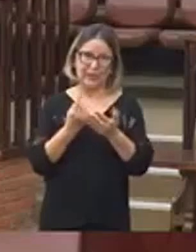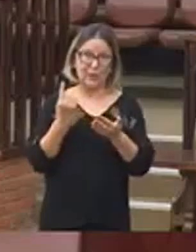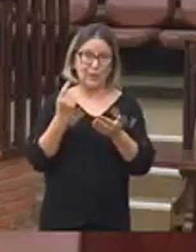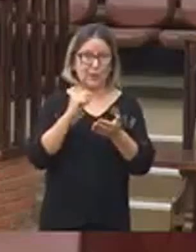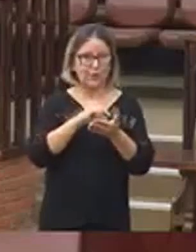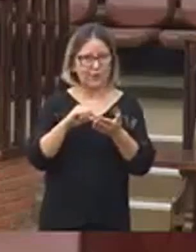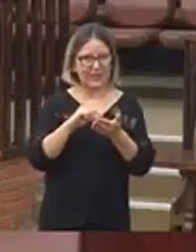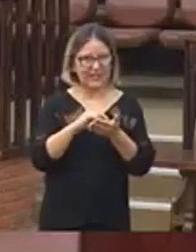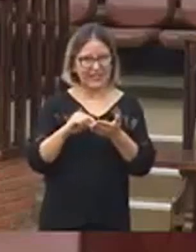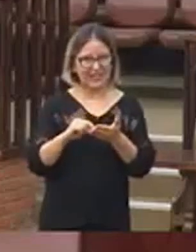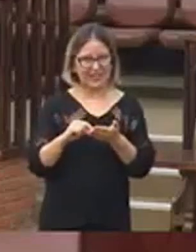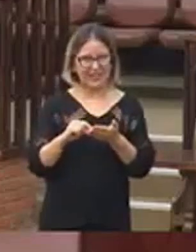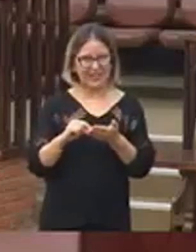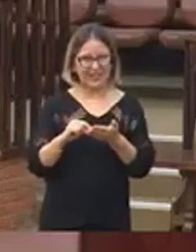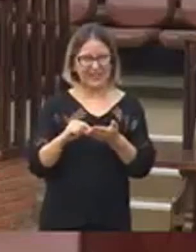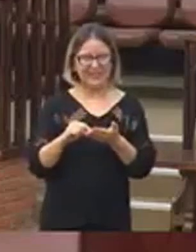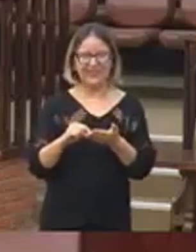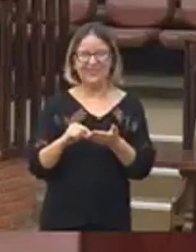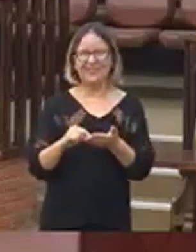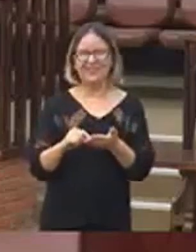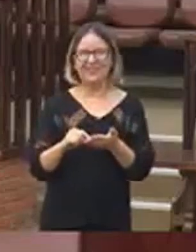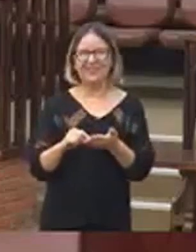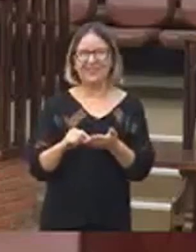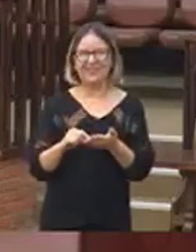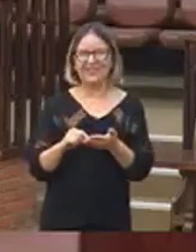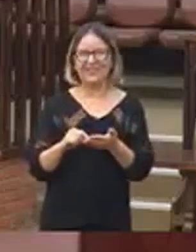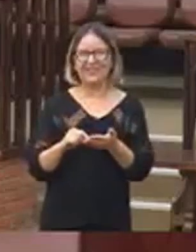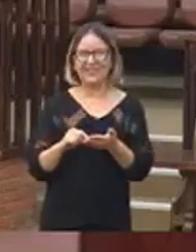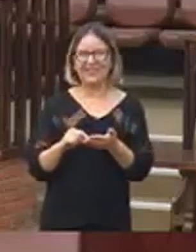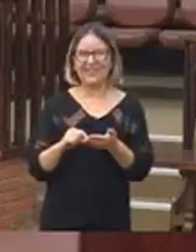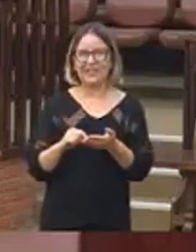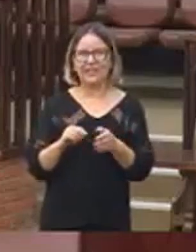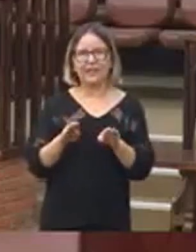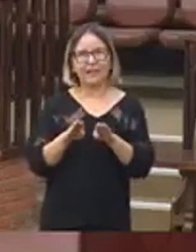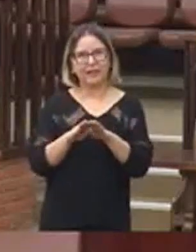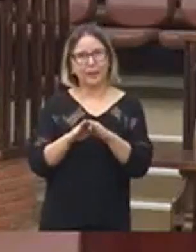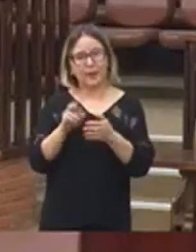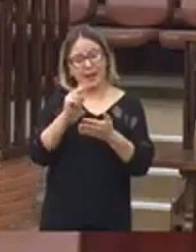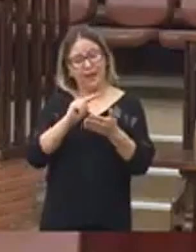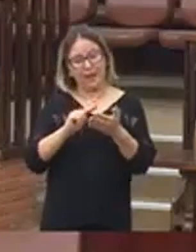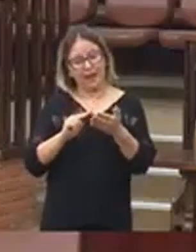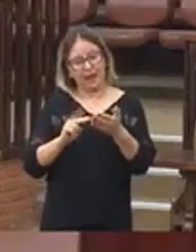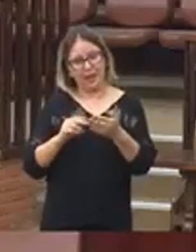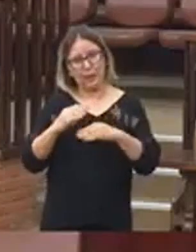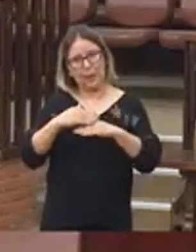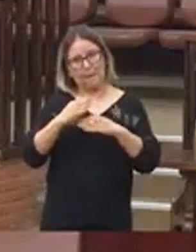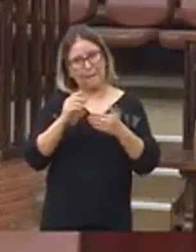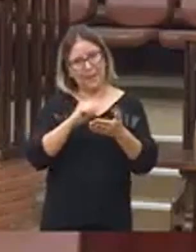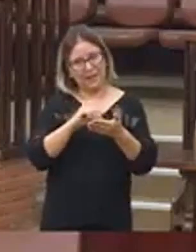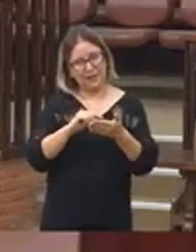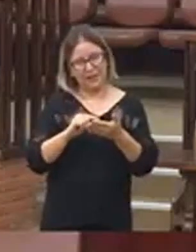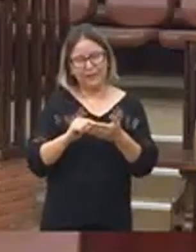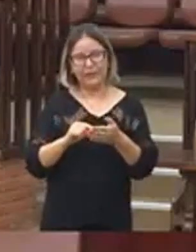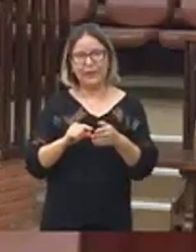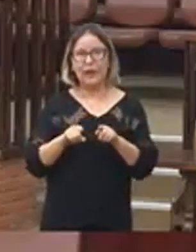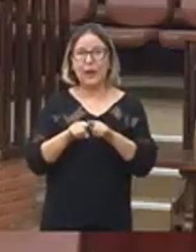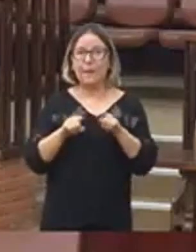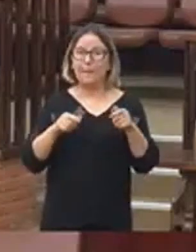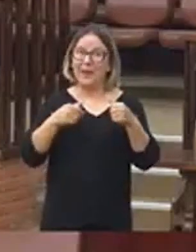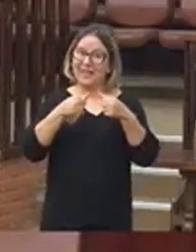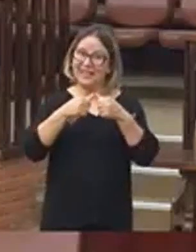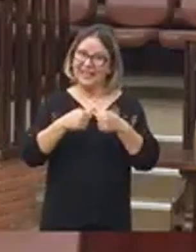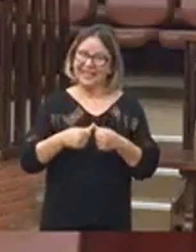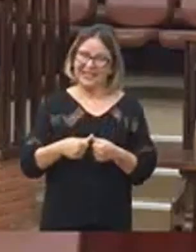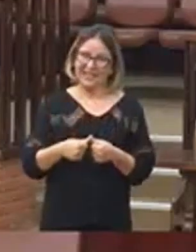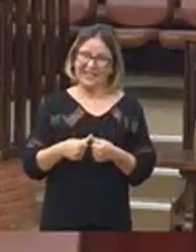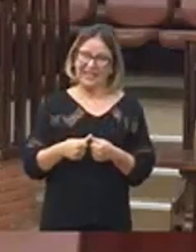versículo. E pegando outros versículos aqui, mas este é o ponto de partida, que é o Evangelho